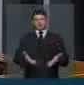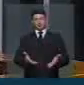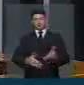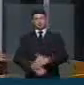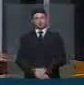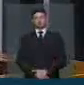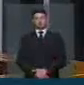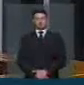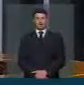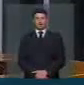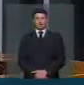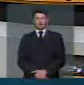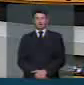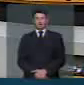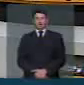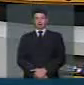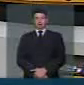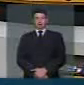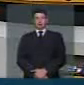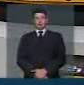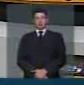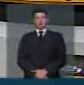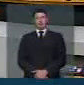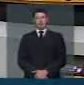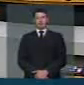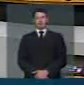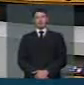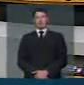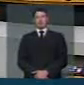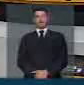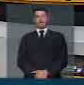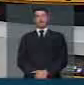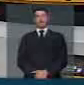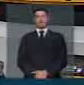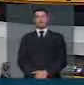Presidente. Senhor presidente, para um rápido registro. Nós temos aqui